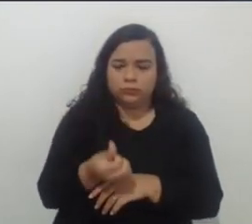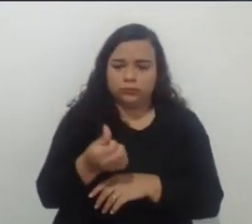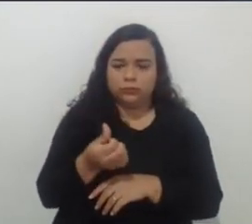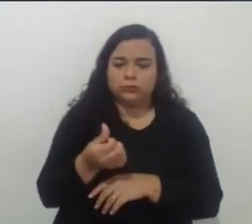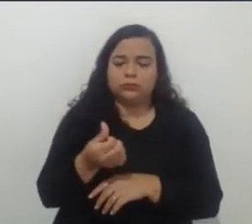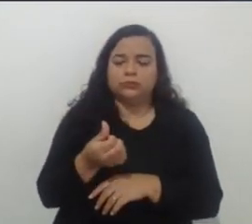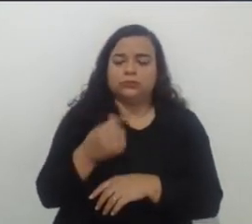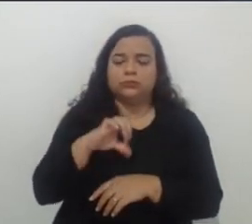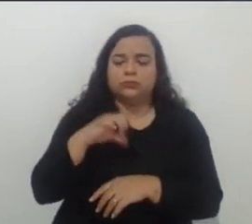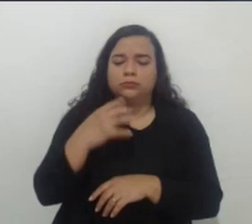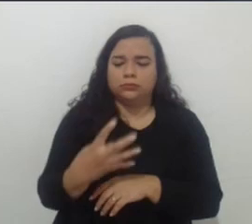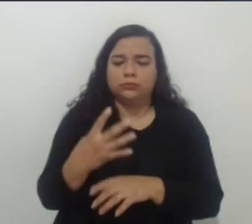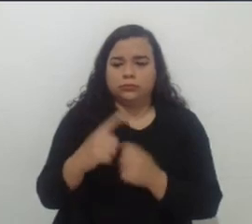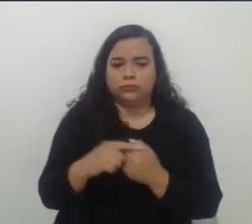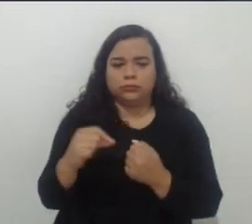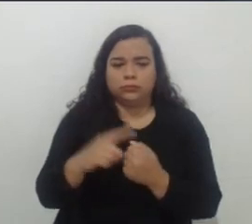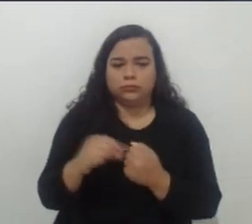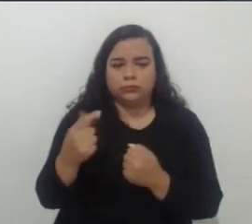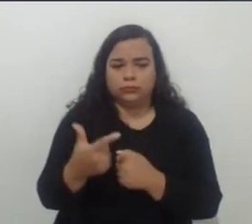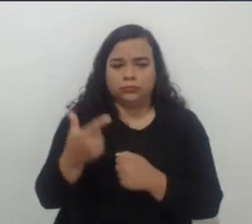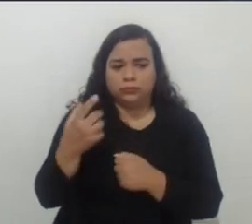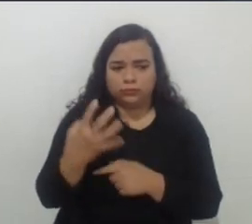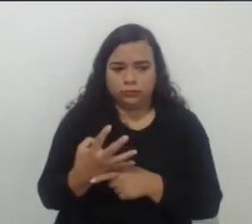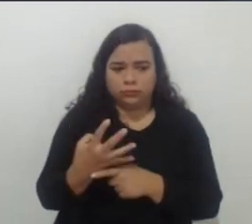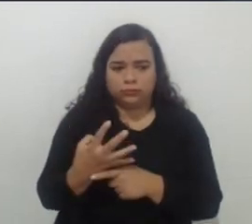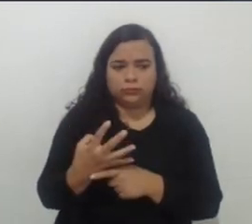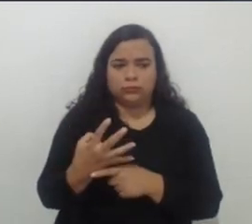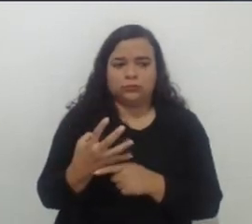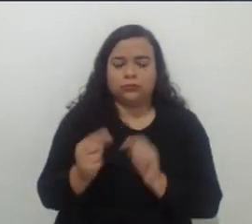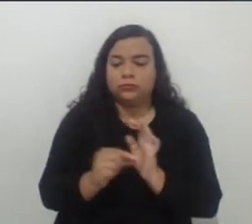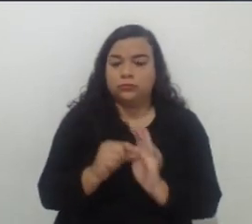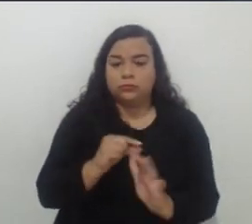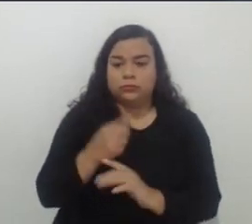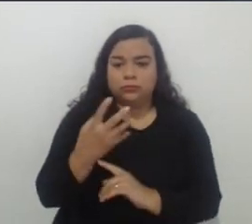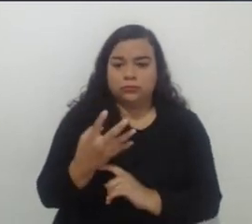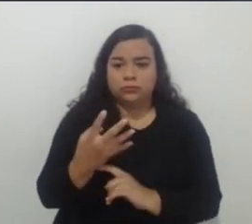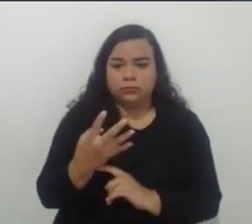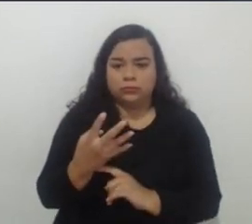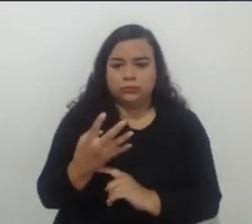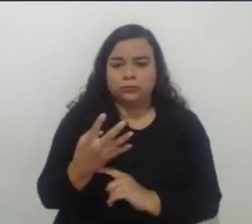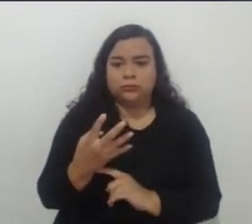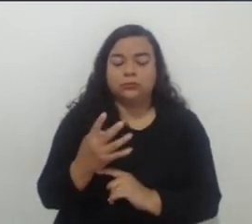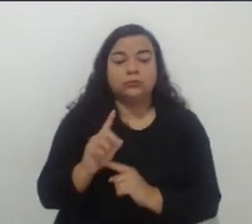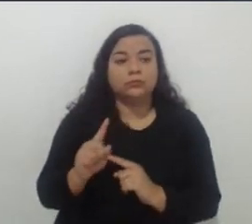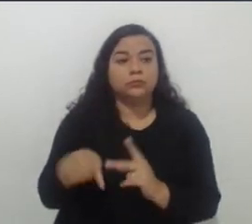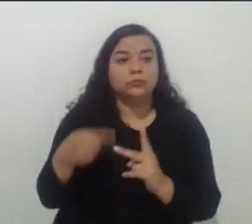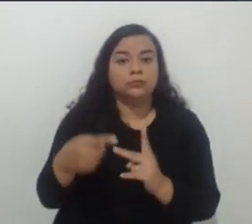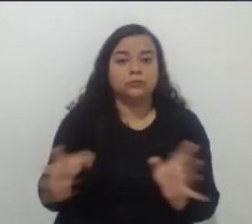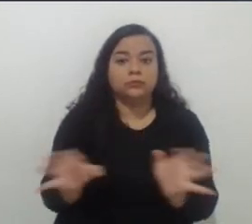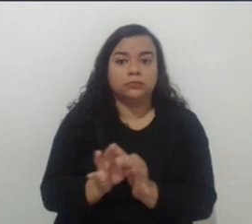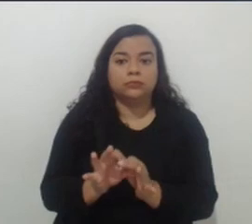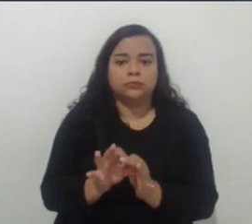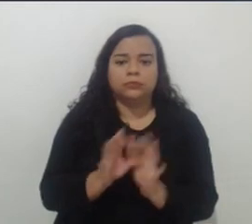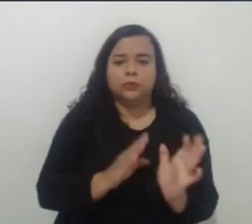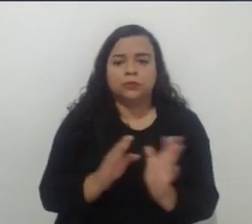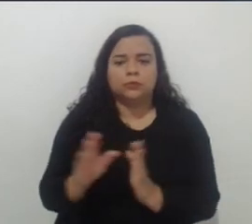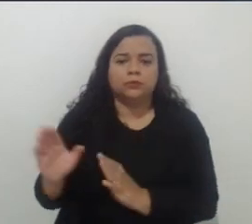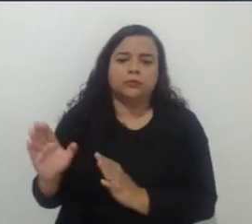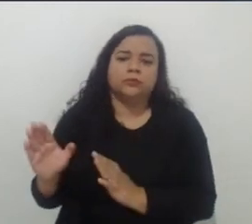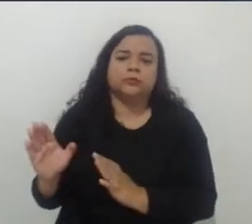8.906/94, artigo 24, parágrafo 4º. Posterior inclusão em ordem de precatório